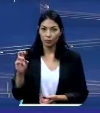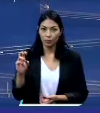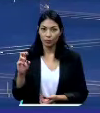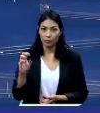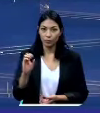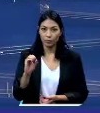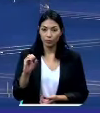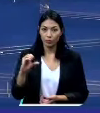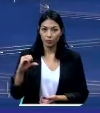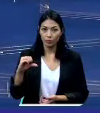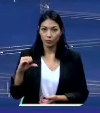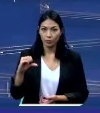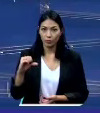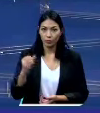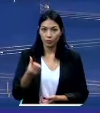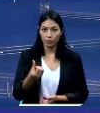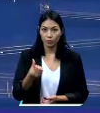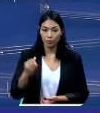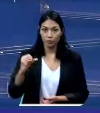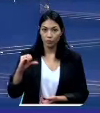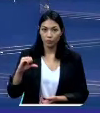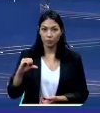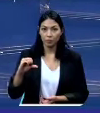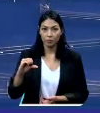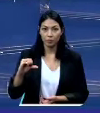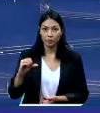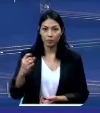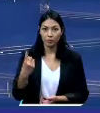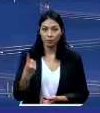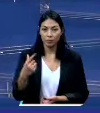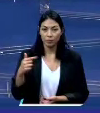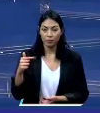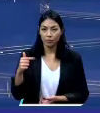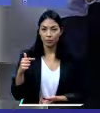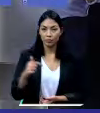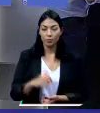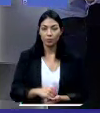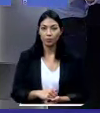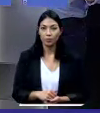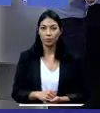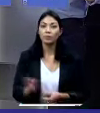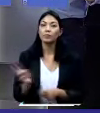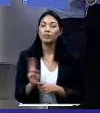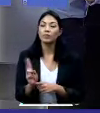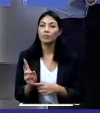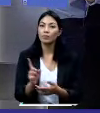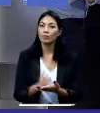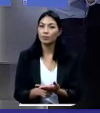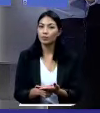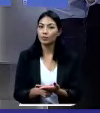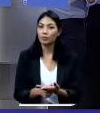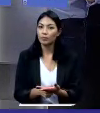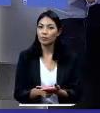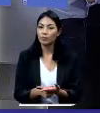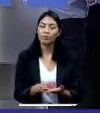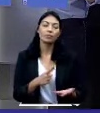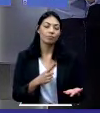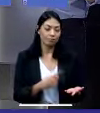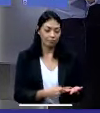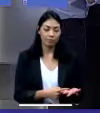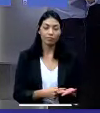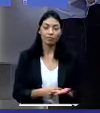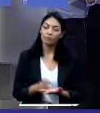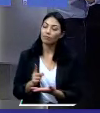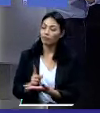55, 09, 69 e 17. Os auditores confirmam?